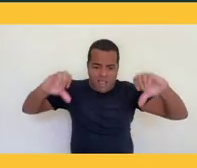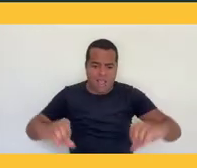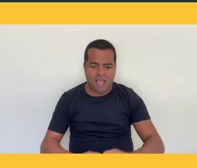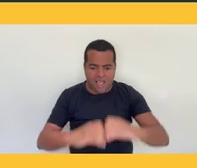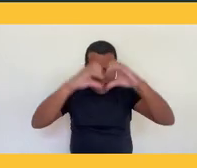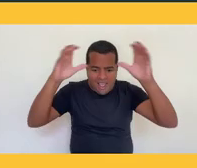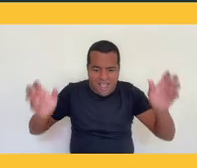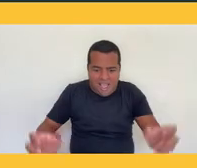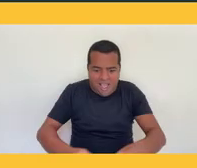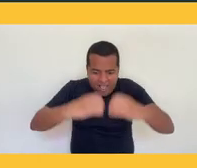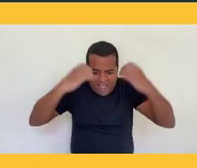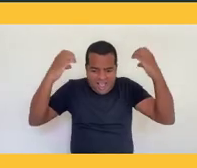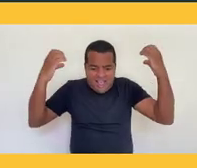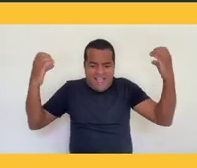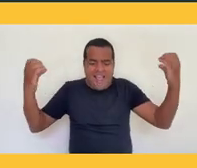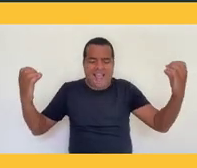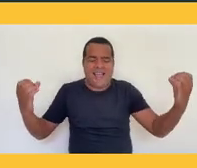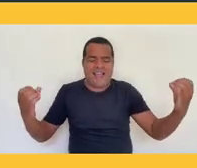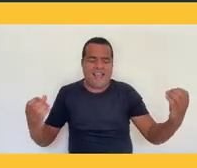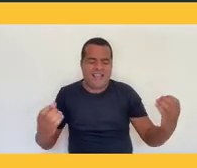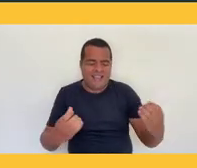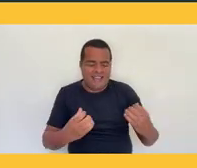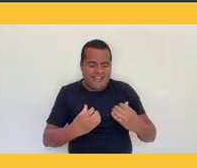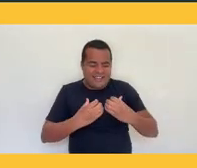dispensa. Cabe o meu